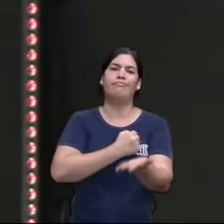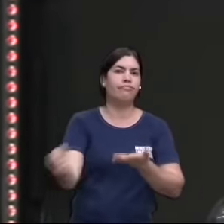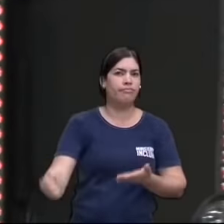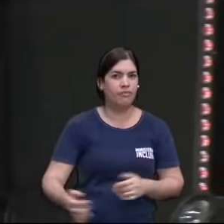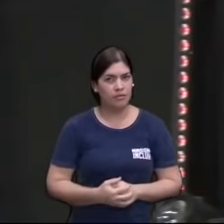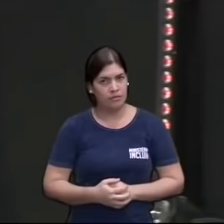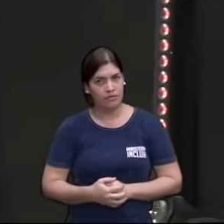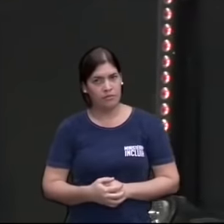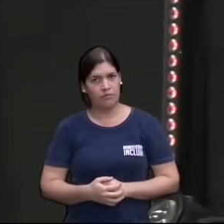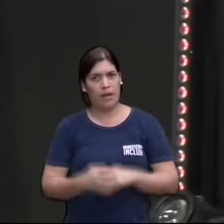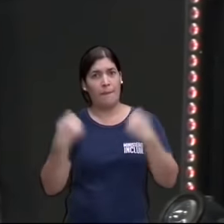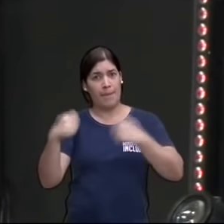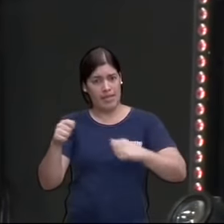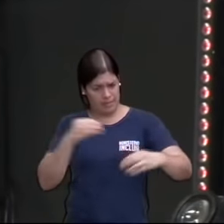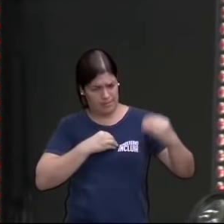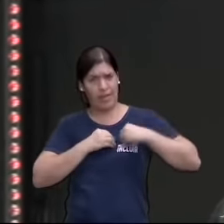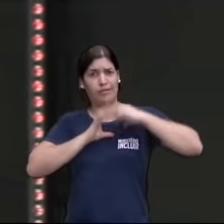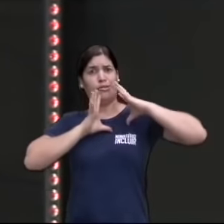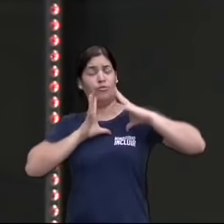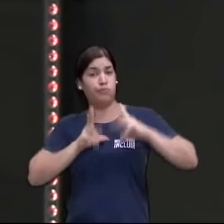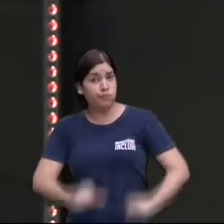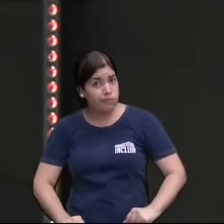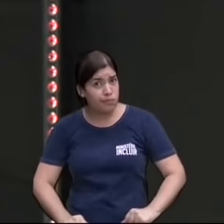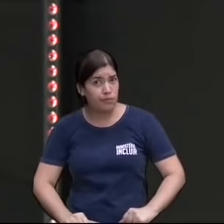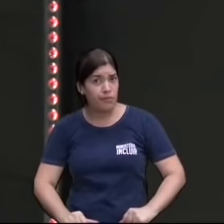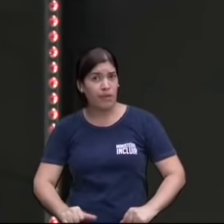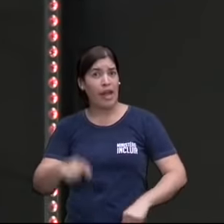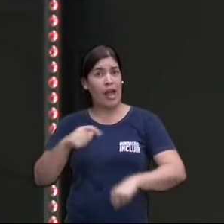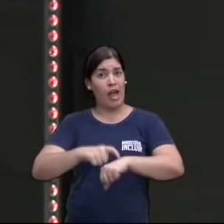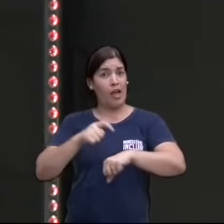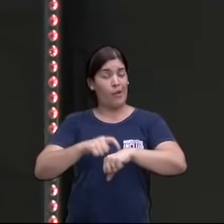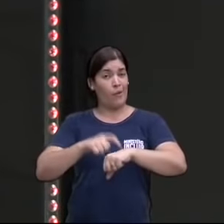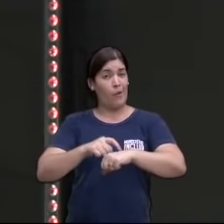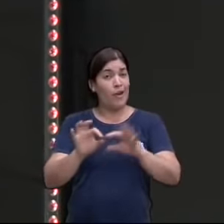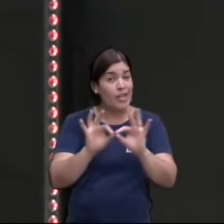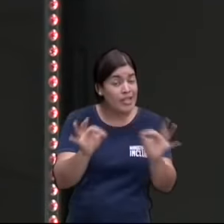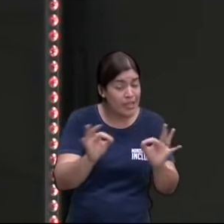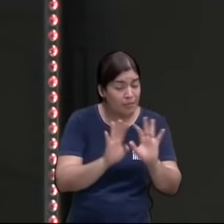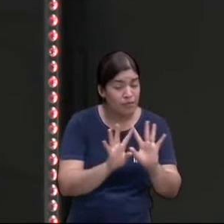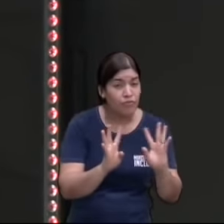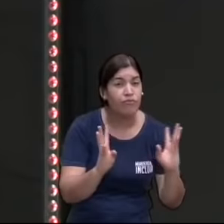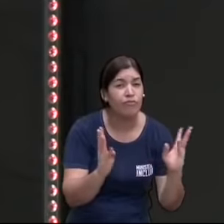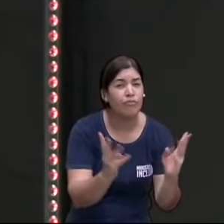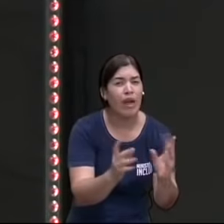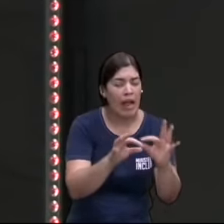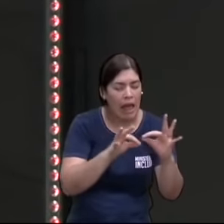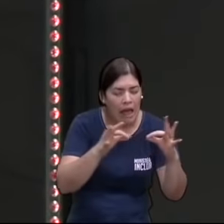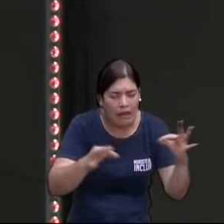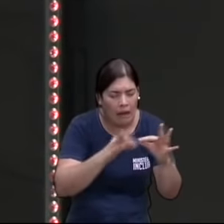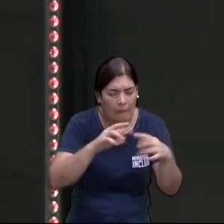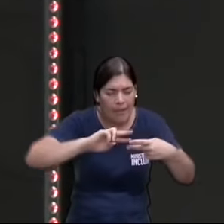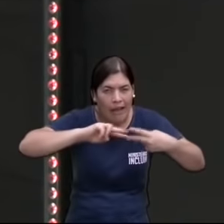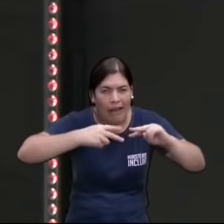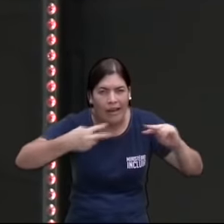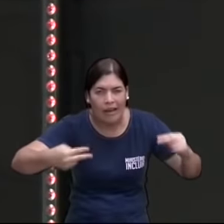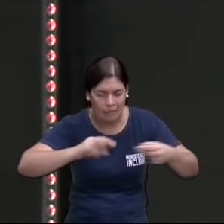Limpe o pecado da sua vida enquanto não é uma fortaleza, porque a fortaleza é mais difícil de ser derrubada.